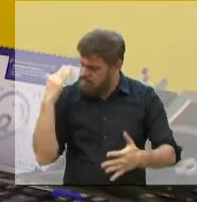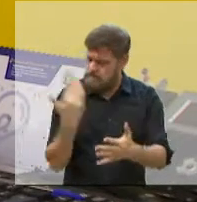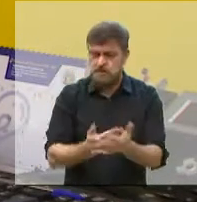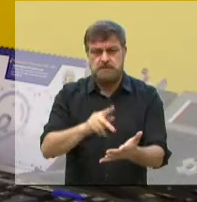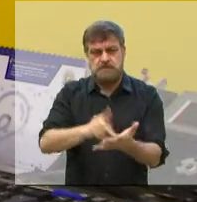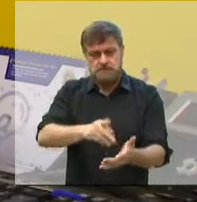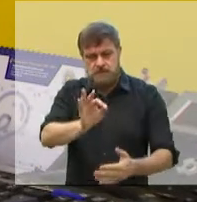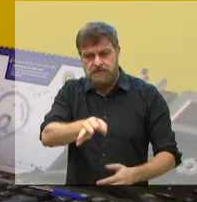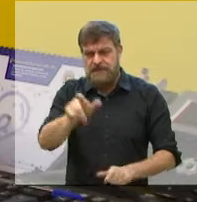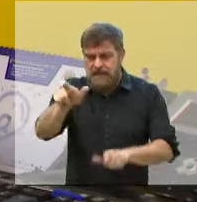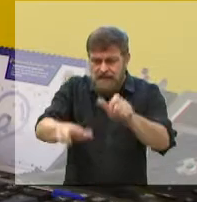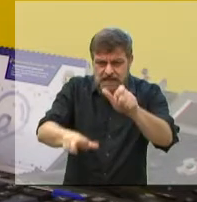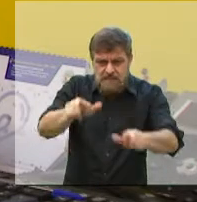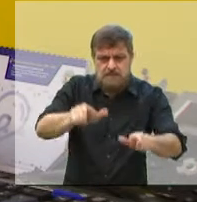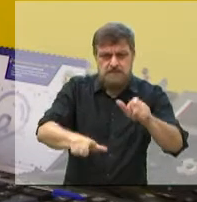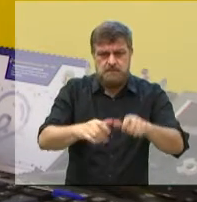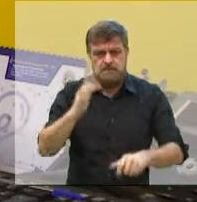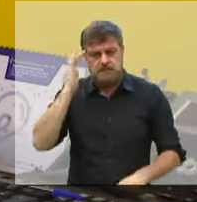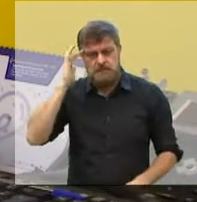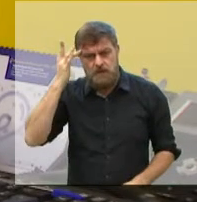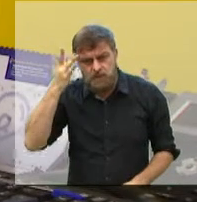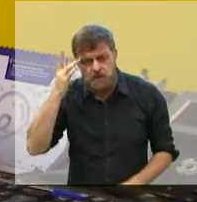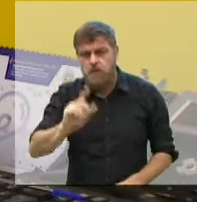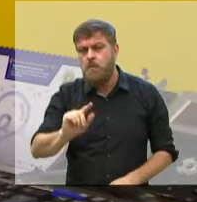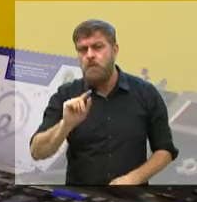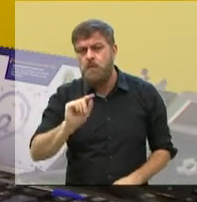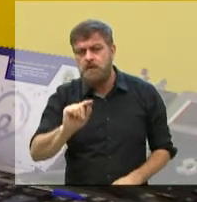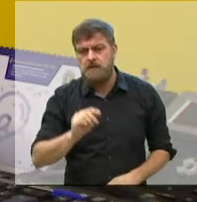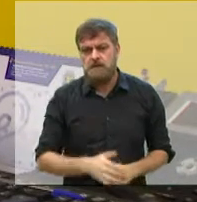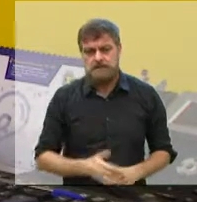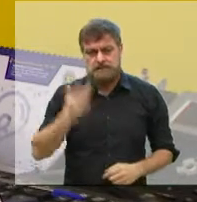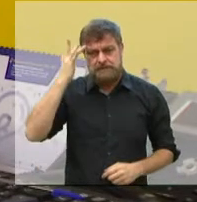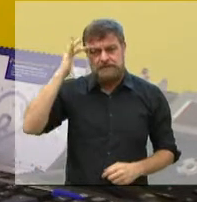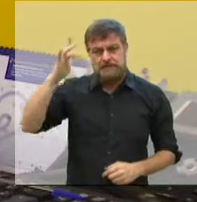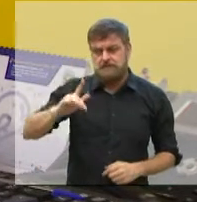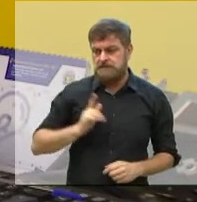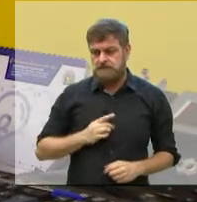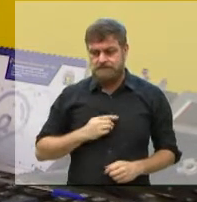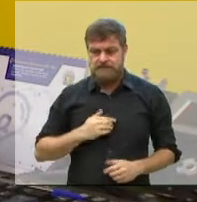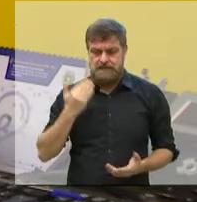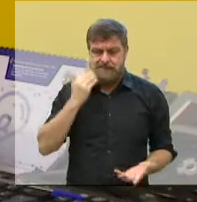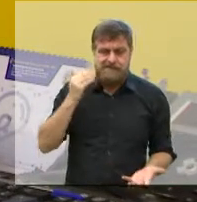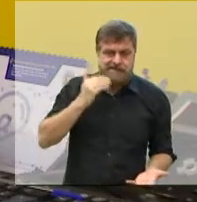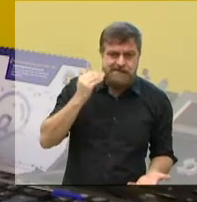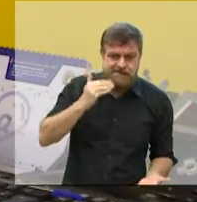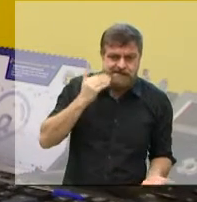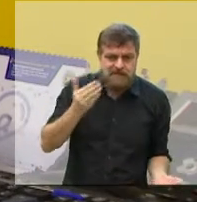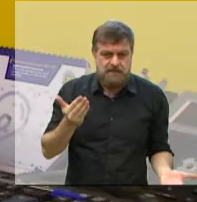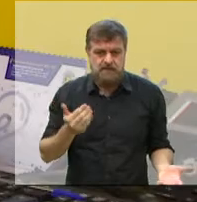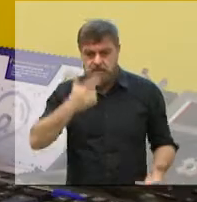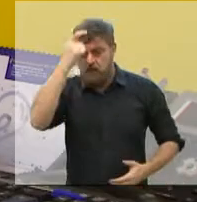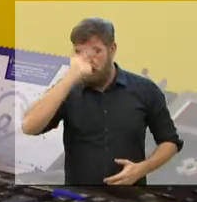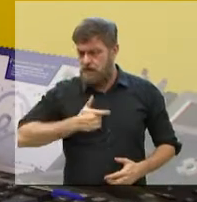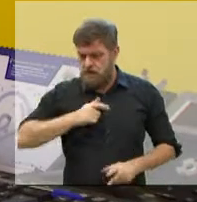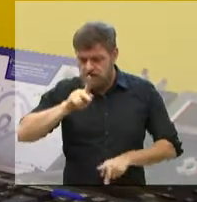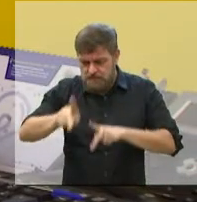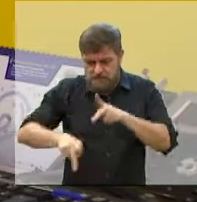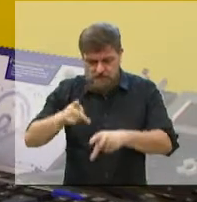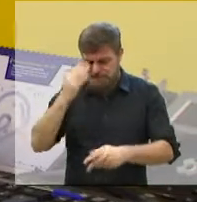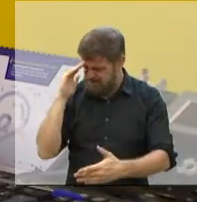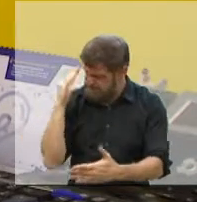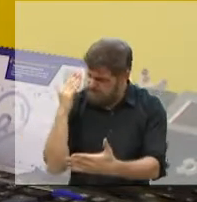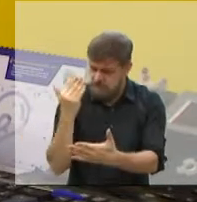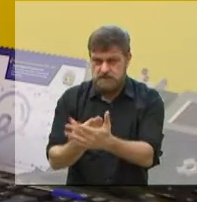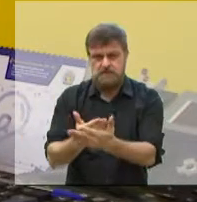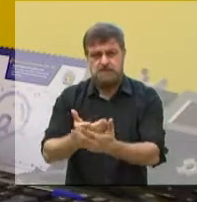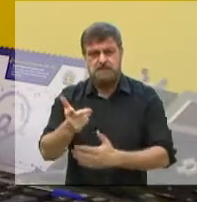acredito muito nas pessoas, sabe? Eu acho que, às vezes, não sei nem se é um defeito, mas a gente, como acredita muito nas pessoas, às